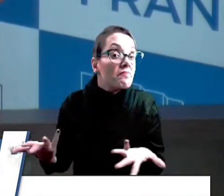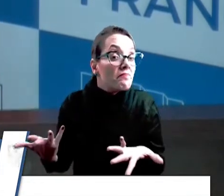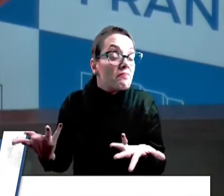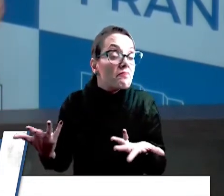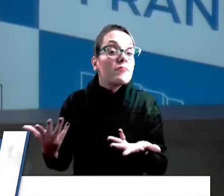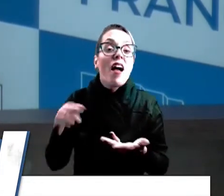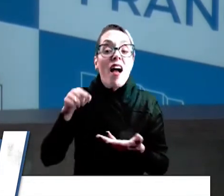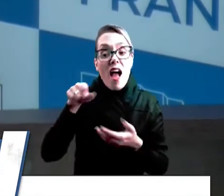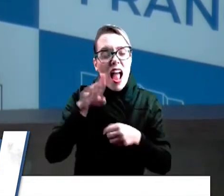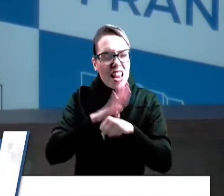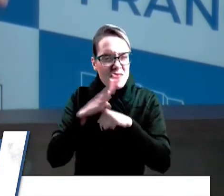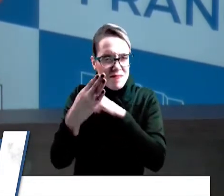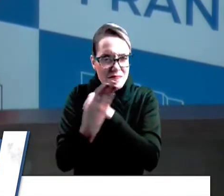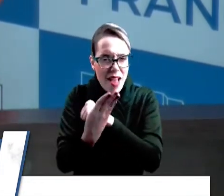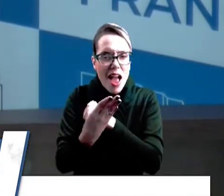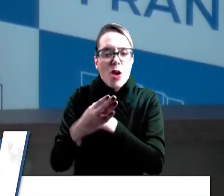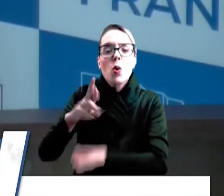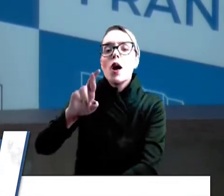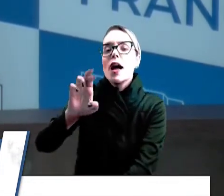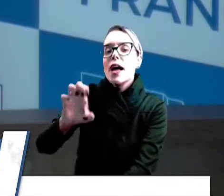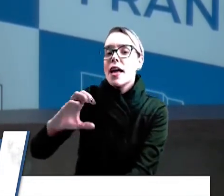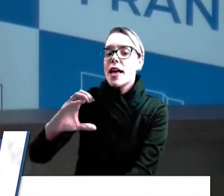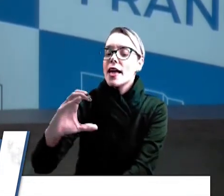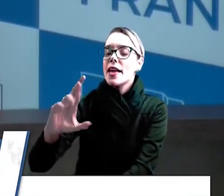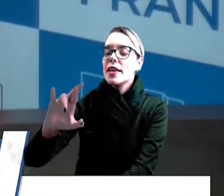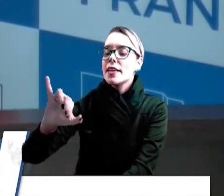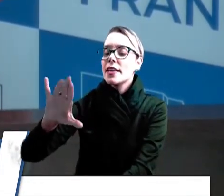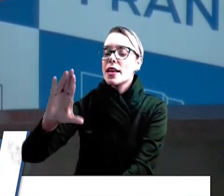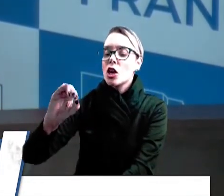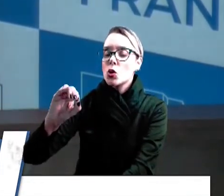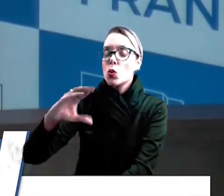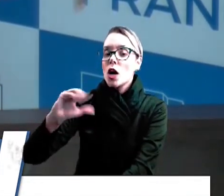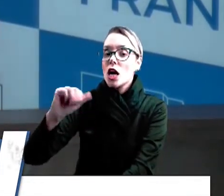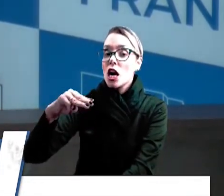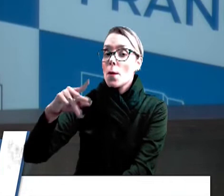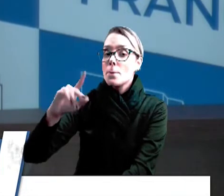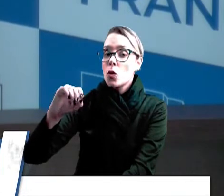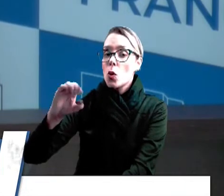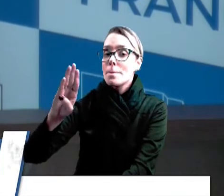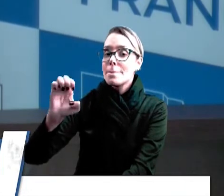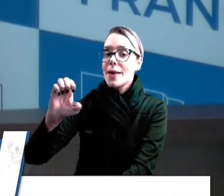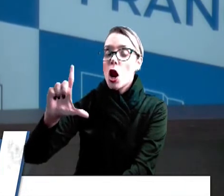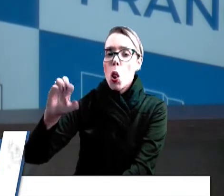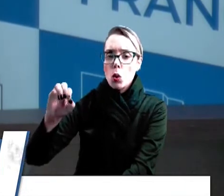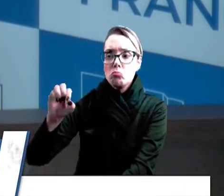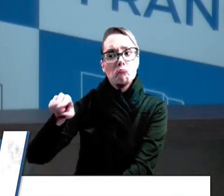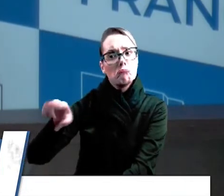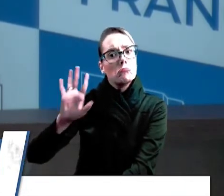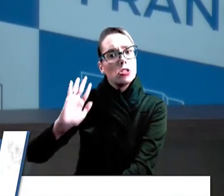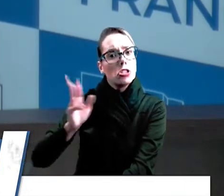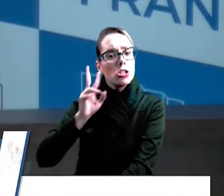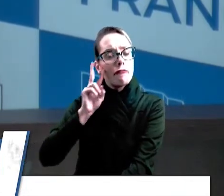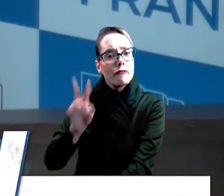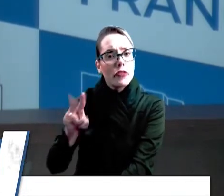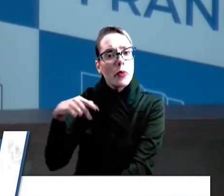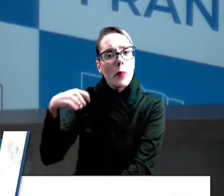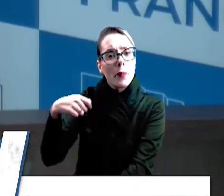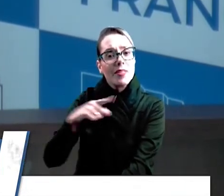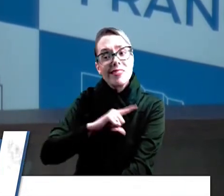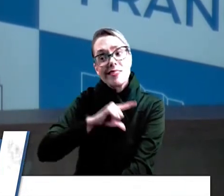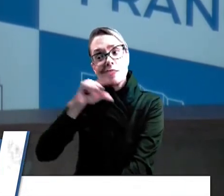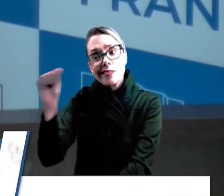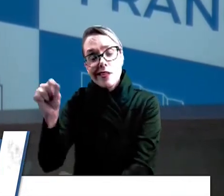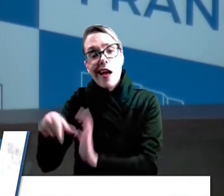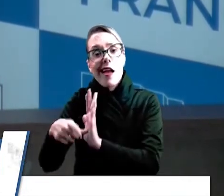Belo tem que ir lá na Avenida Alves Azuis para poder sair. Se acontece algum roubo ali por perto,